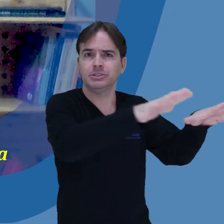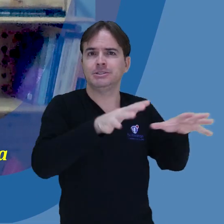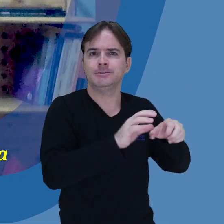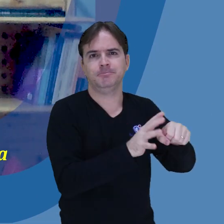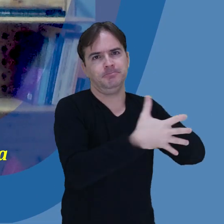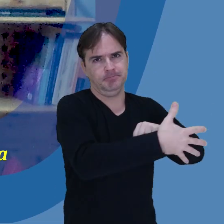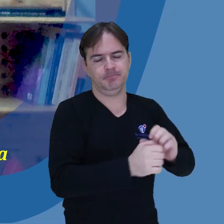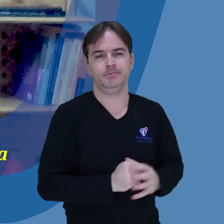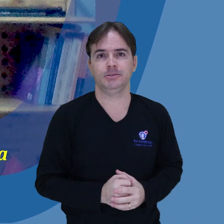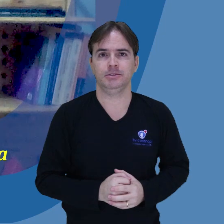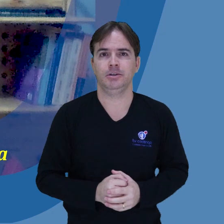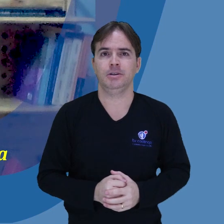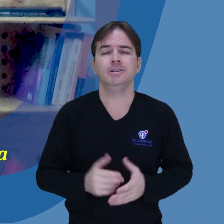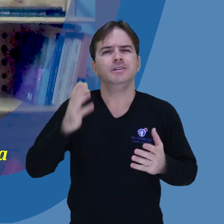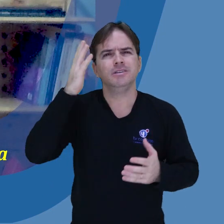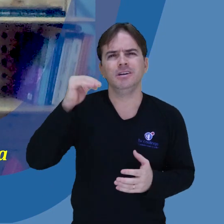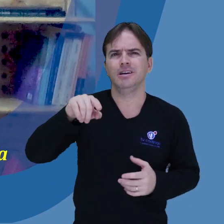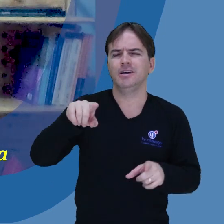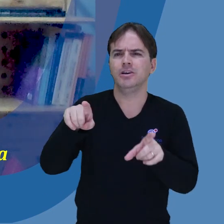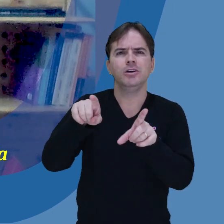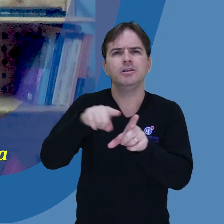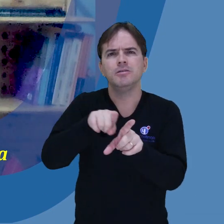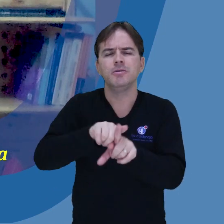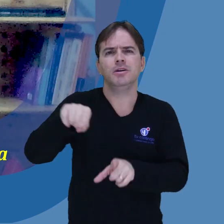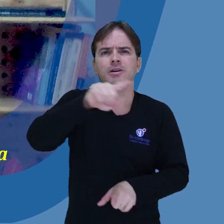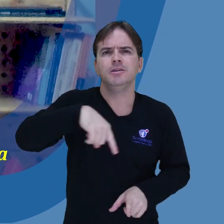Aspectos como instabilidade,